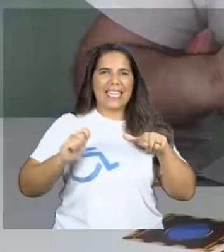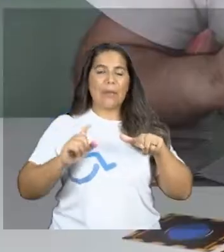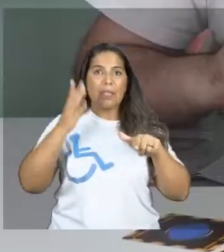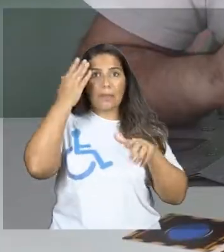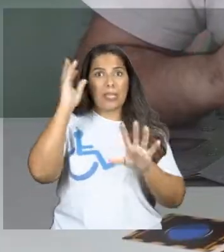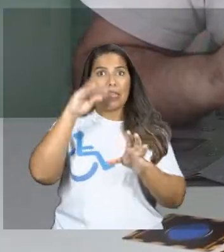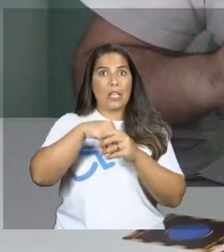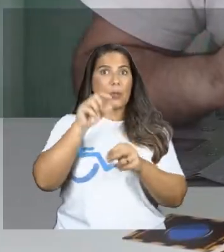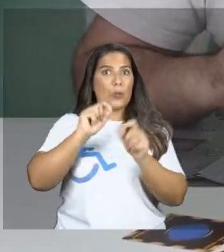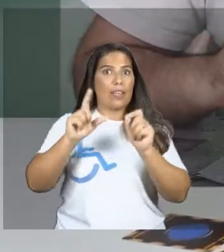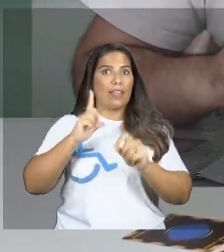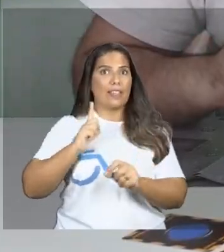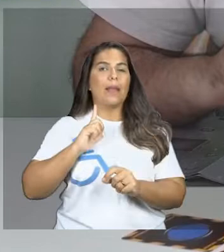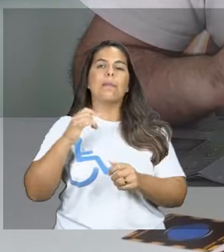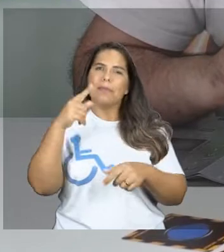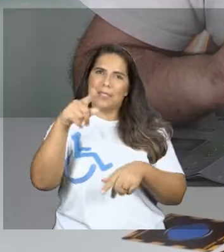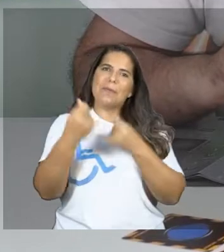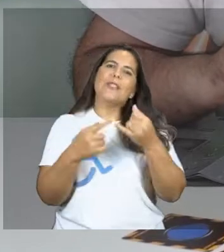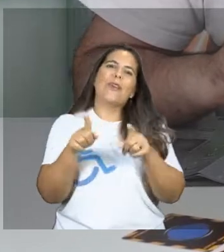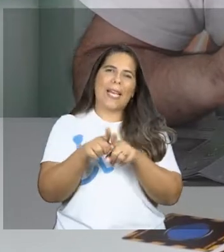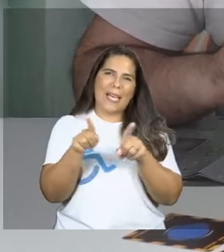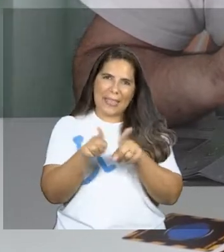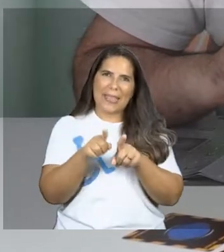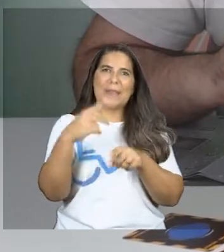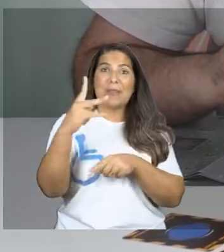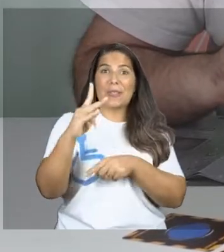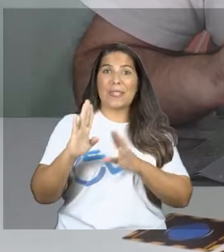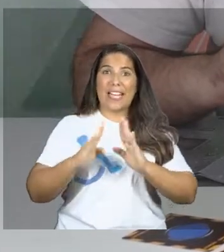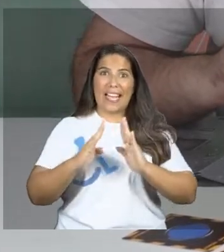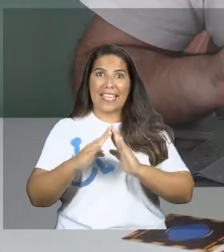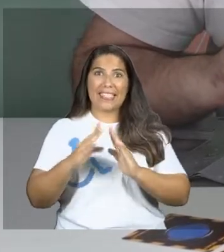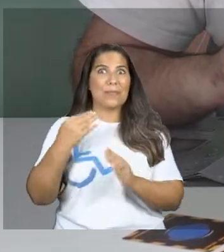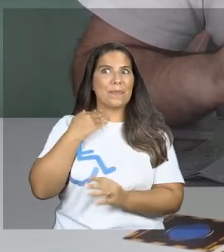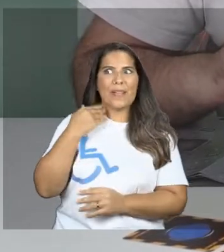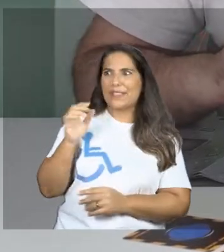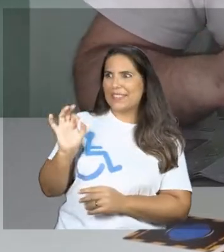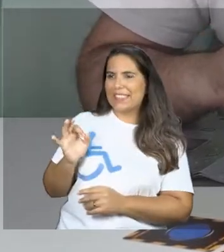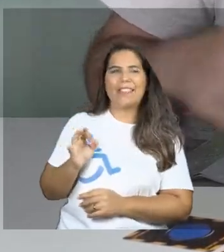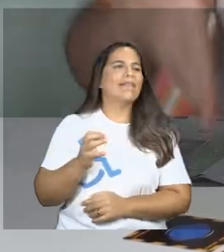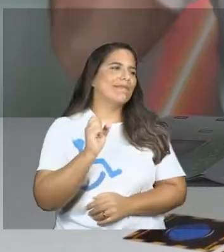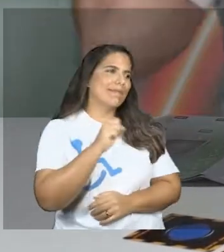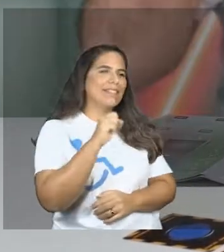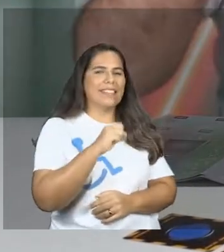para saber o que tem dentro, você vai ter que jogar aí também o Trapped, Missão Banco, né, meu?